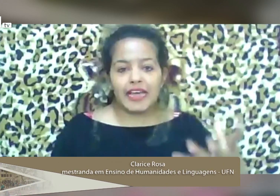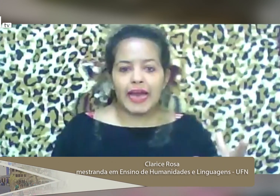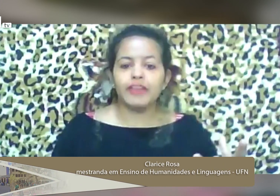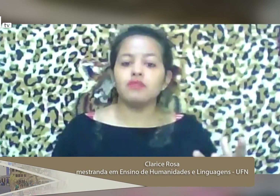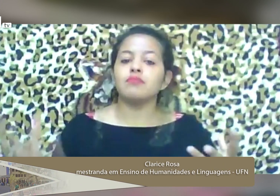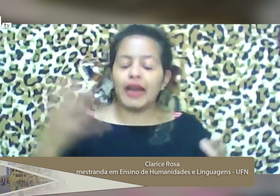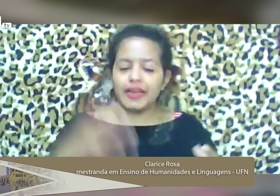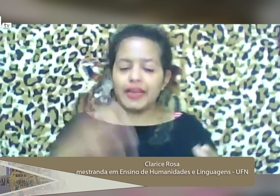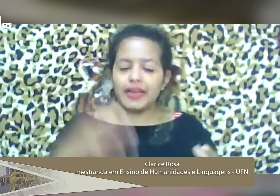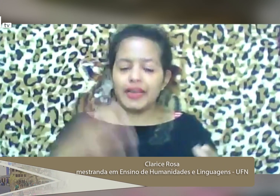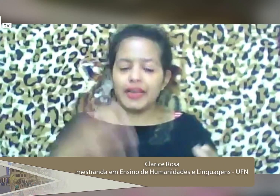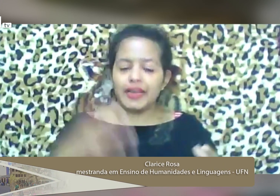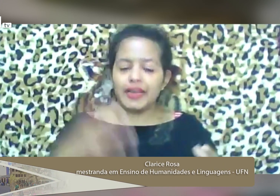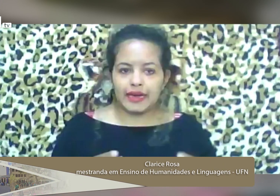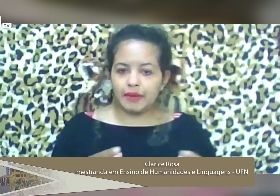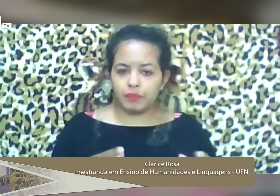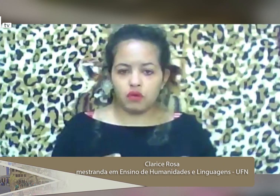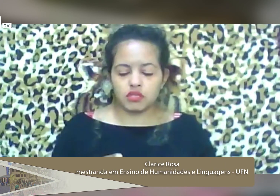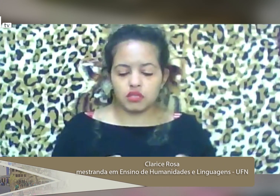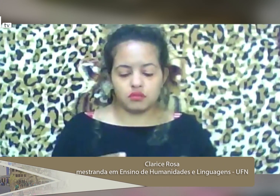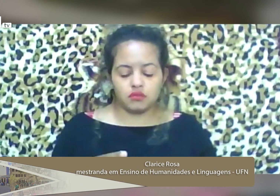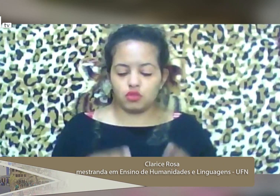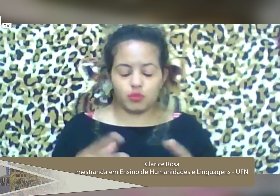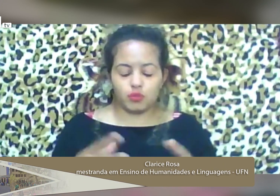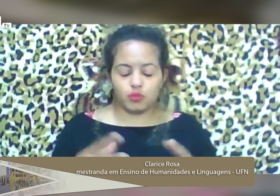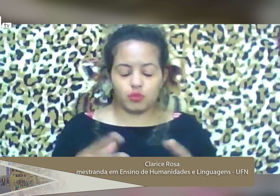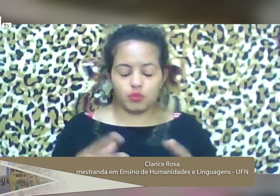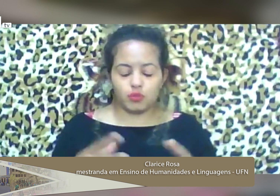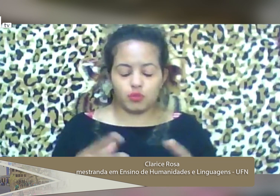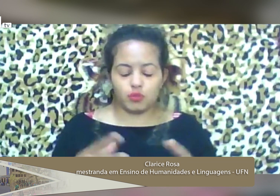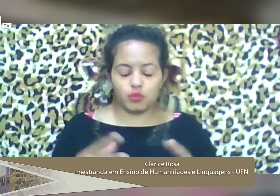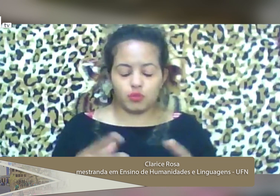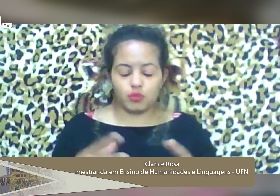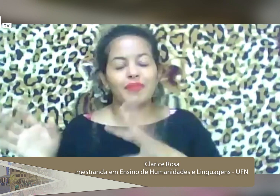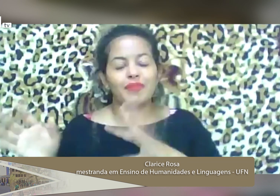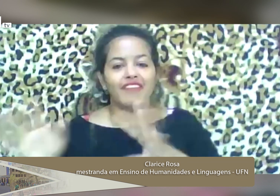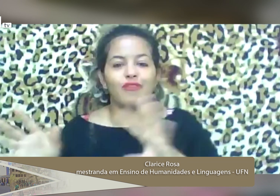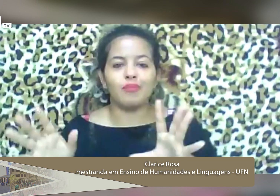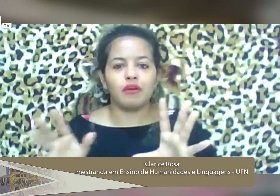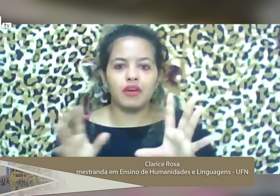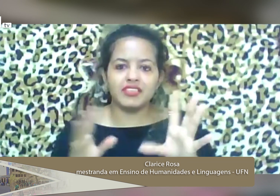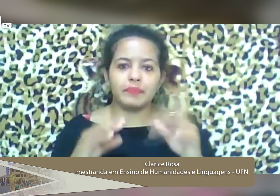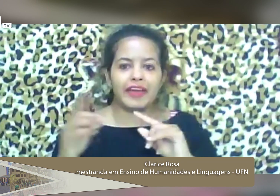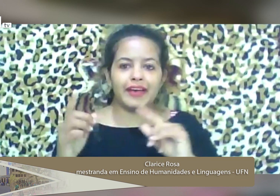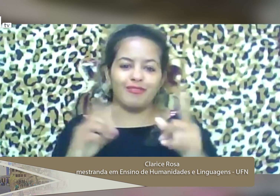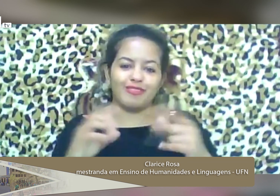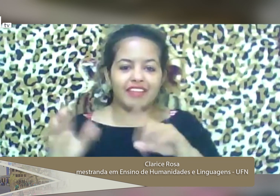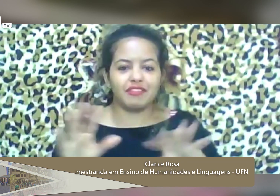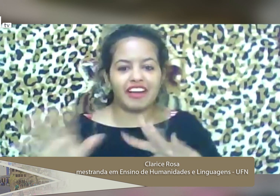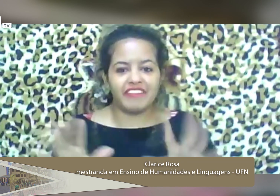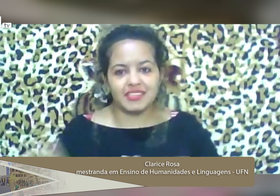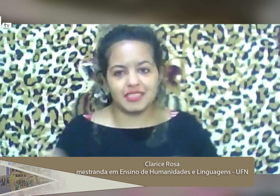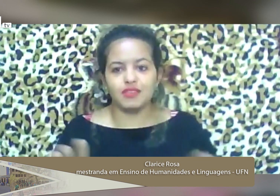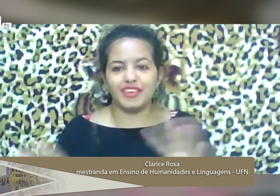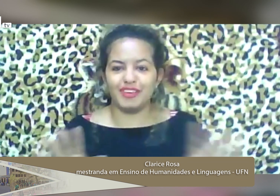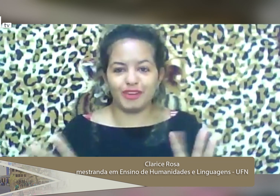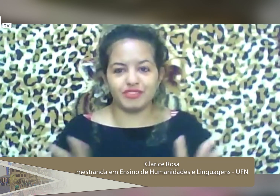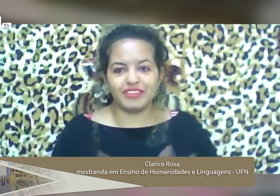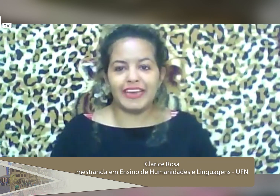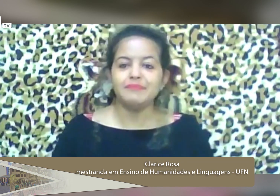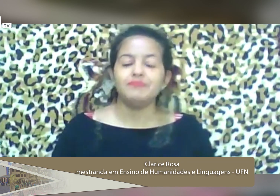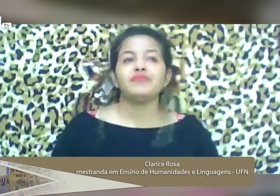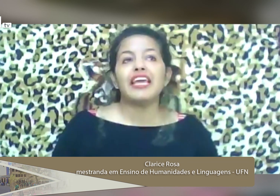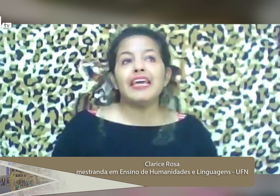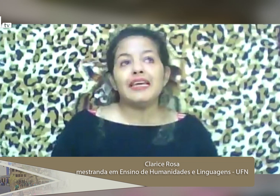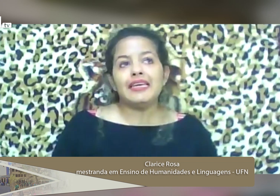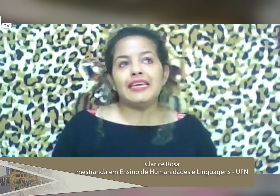o salário mais a bolsa do Bibid para pagar, e aí sobrava alguma coisa entre um cafezinho e outro,